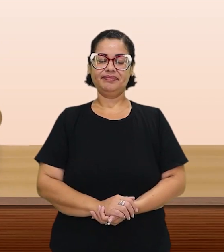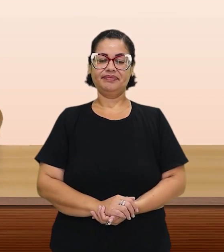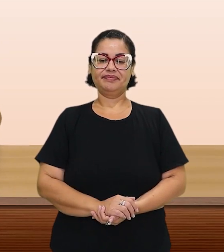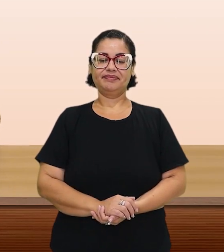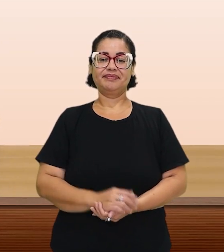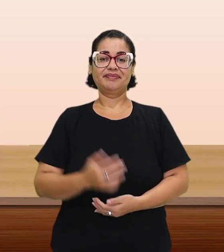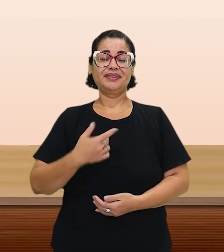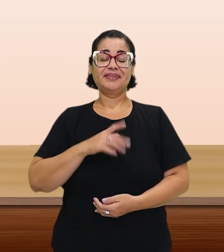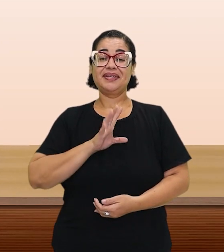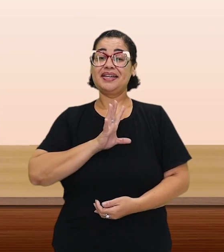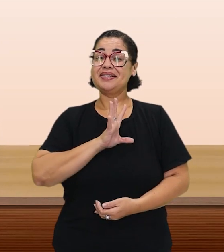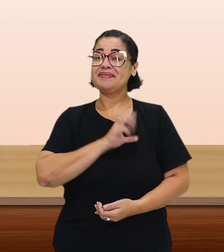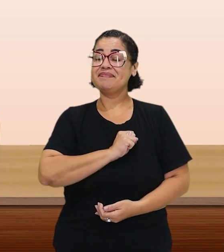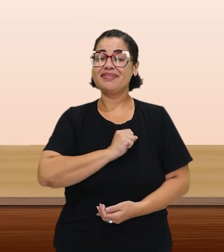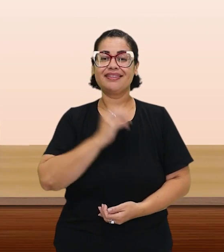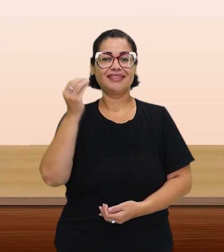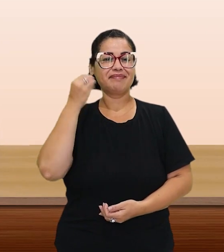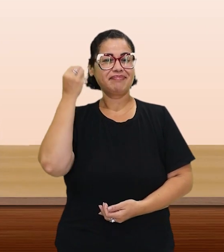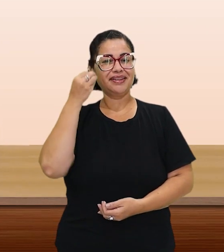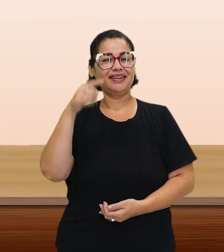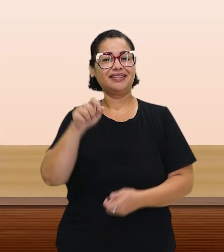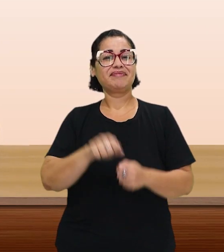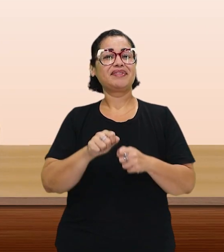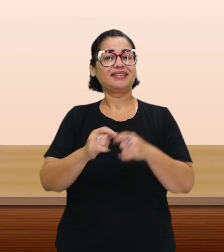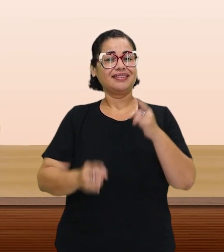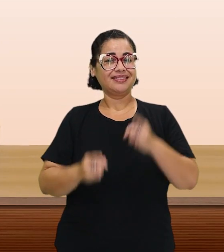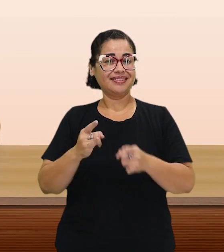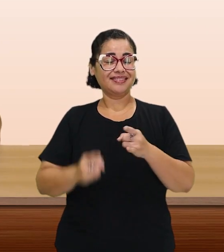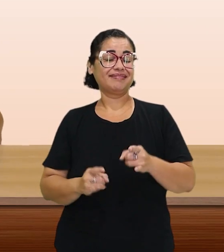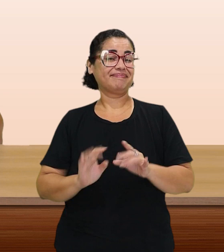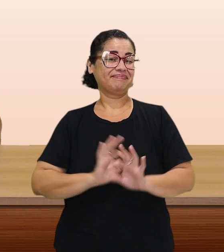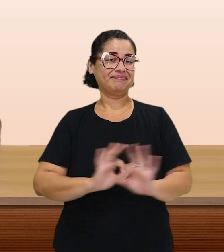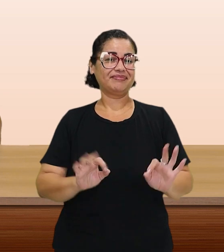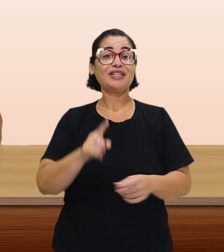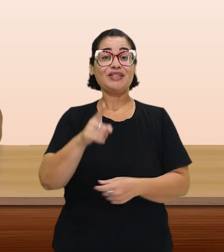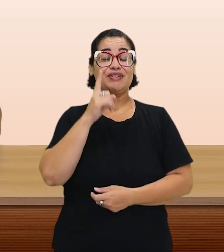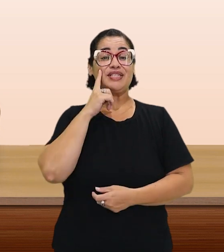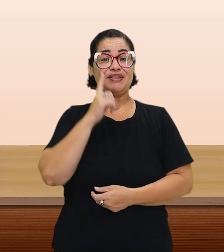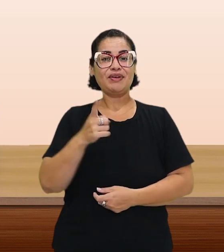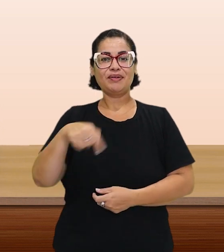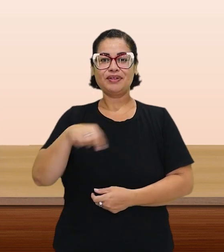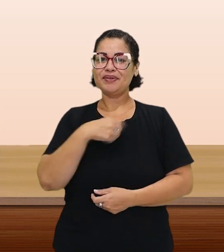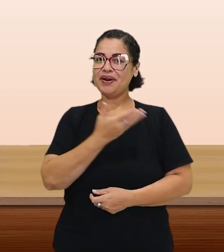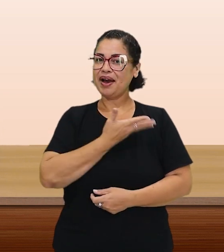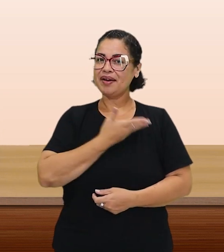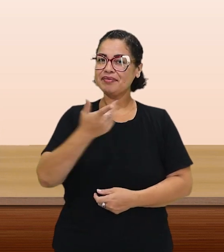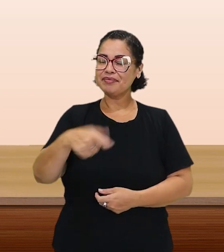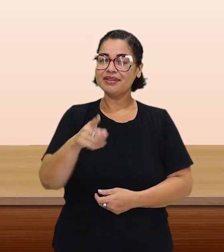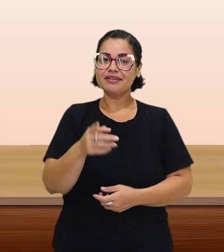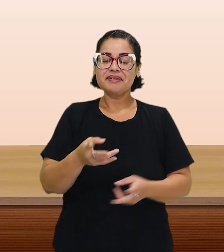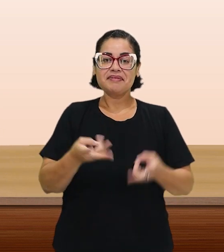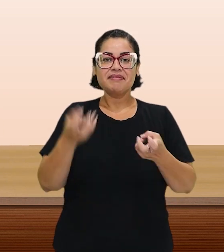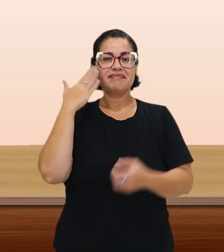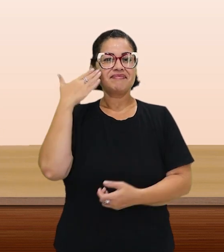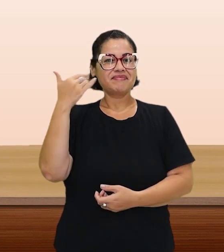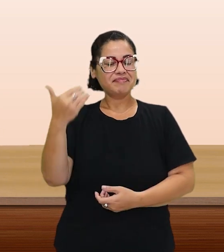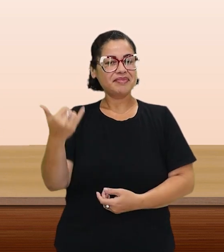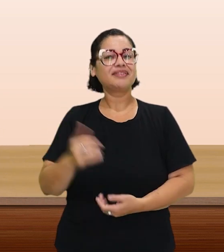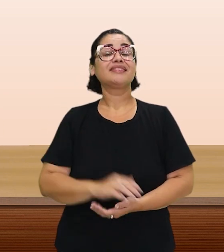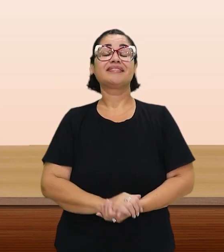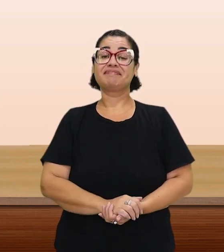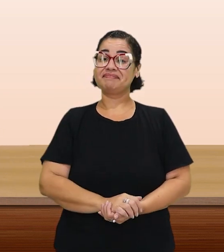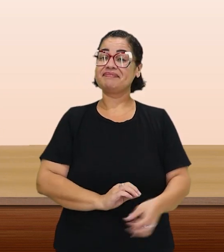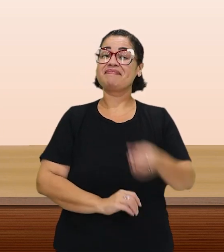Eu amei a experiência de participar da construção do robô Otto. E você viu como os meus coleguinhas são feras no que fazem? Ah,